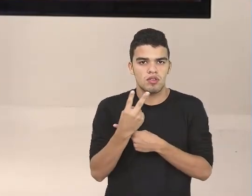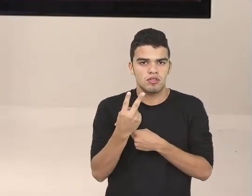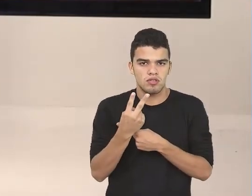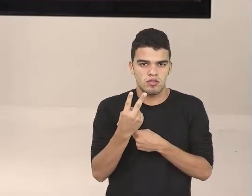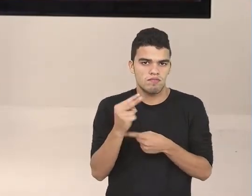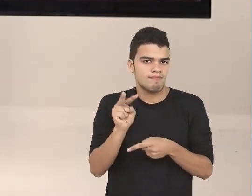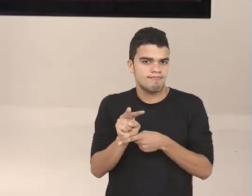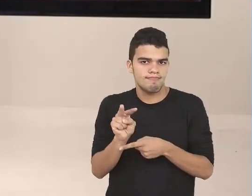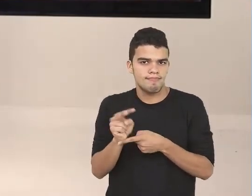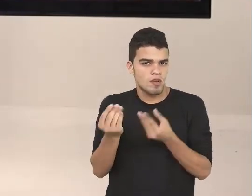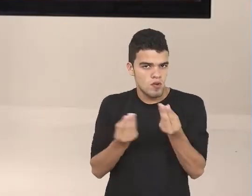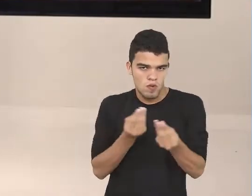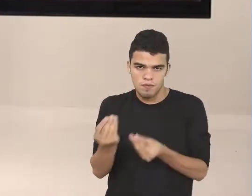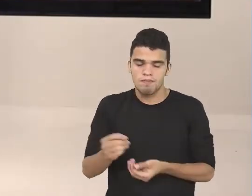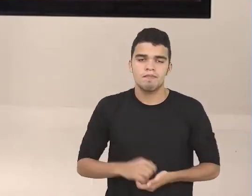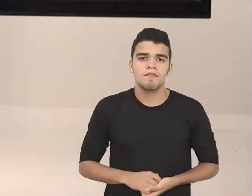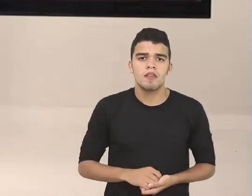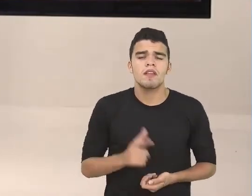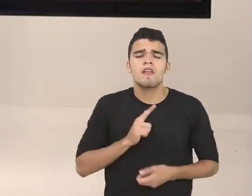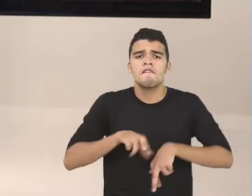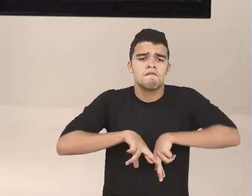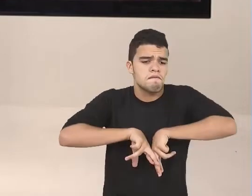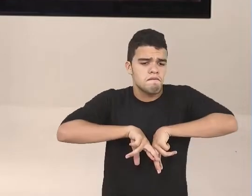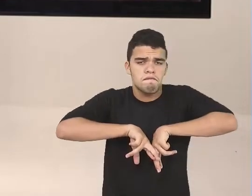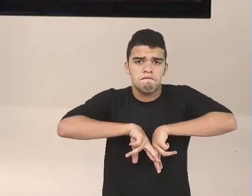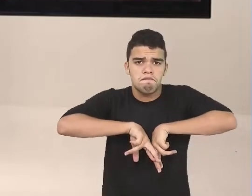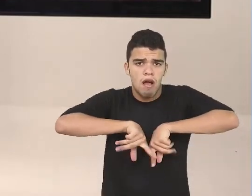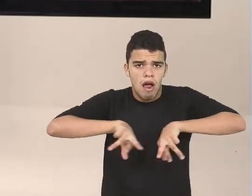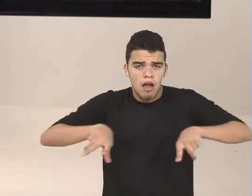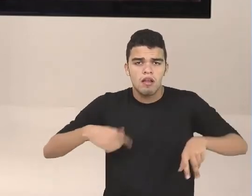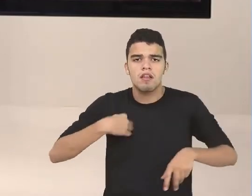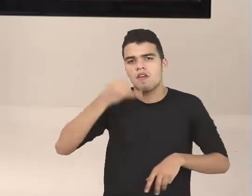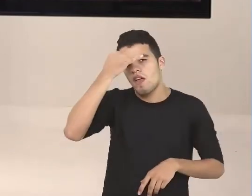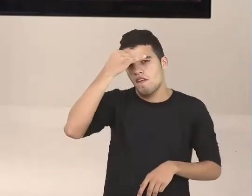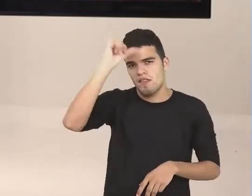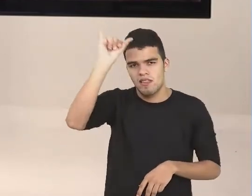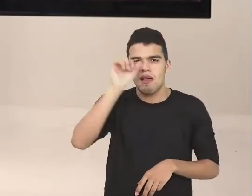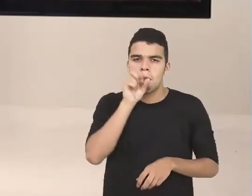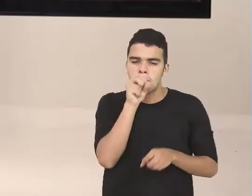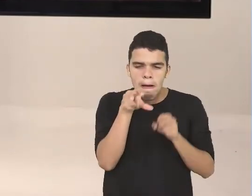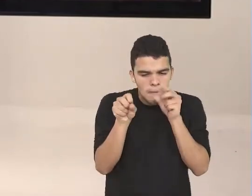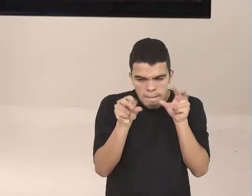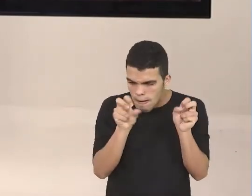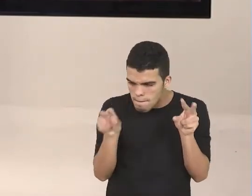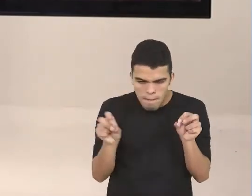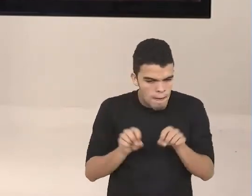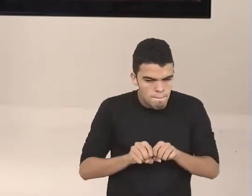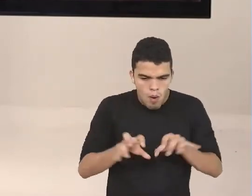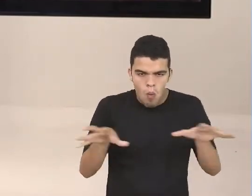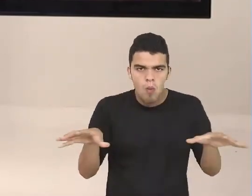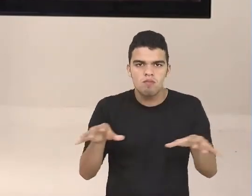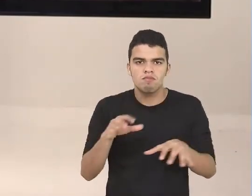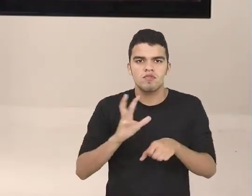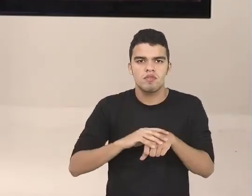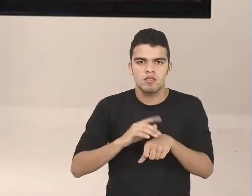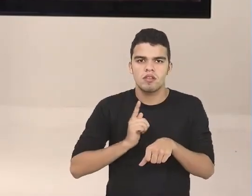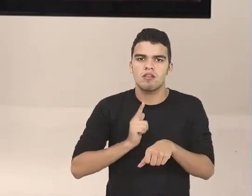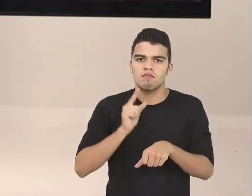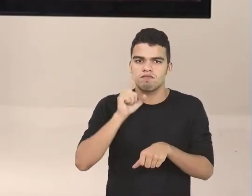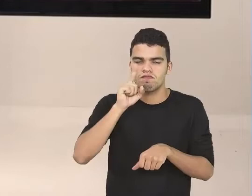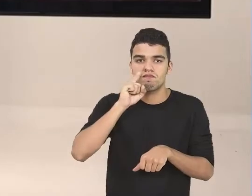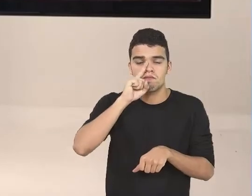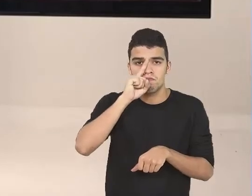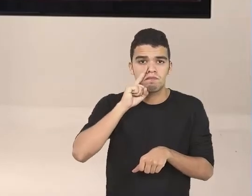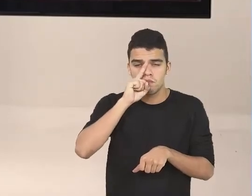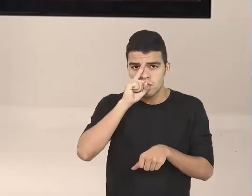Existem diversas formas para a gente evitar a propagação dessa doença, tá? Muitos estudos eles mostram que o isolamento